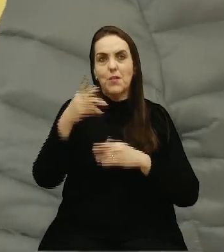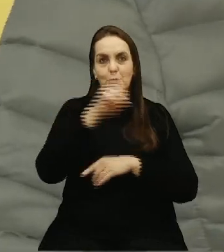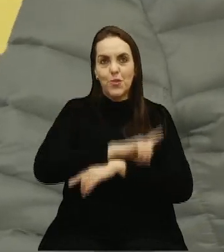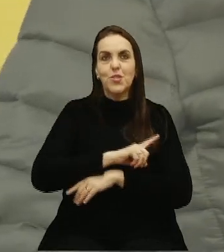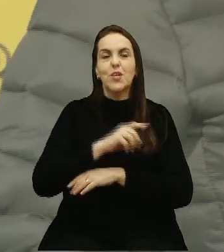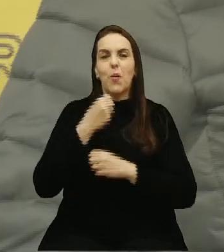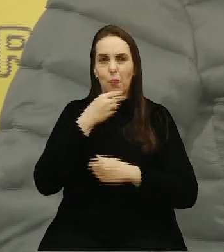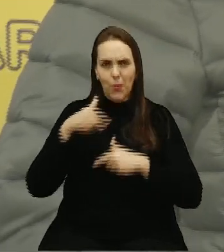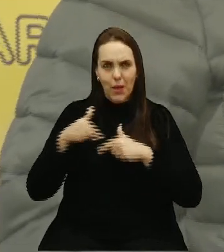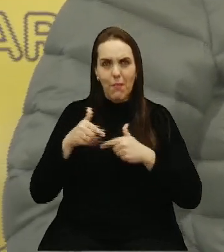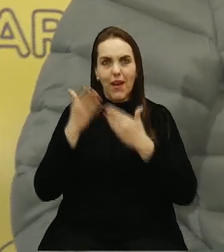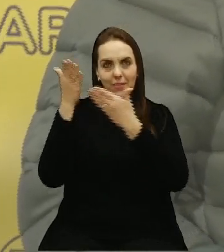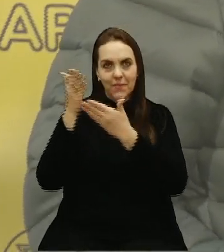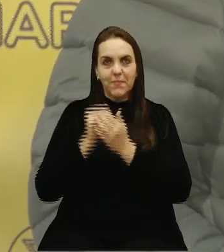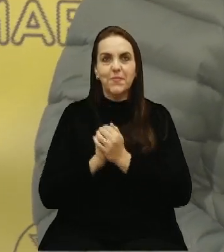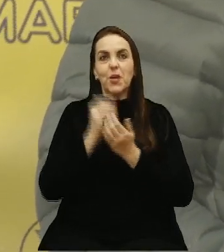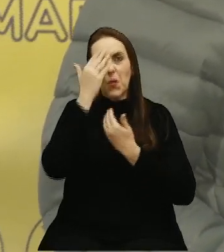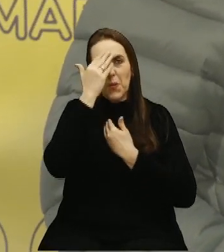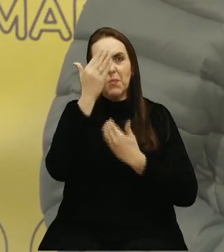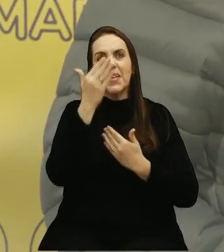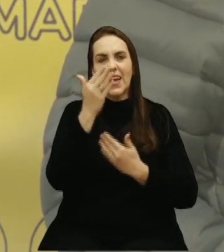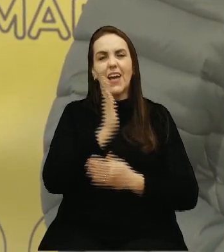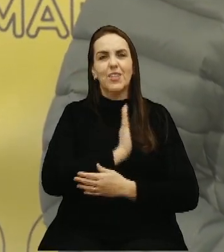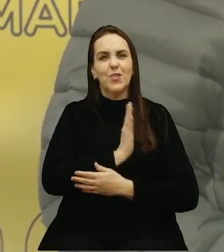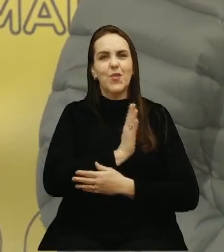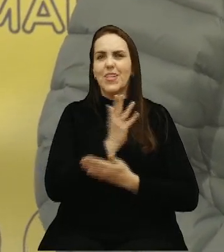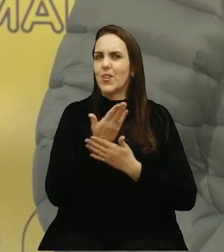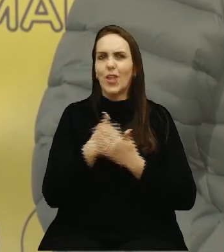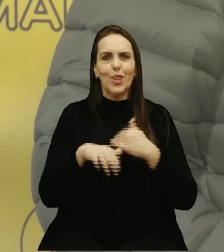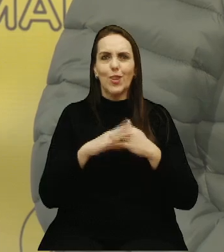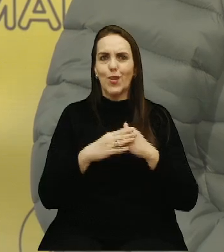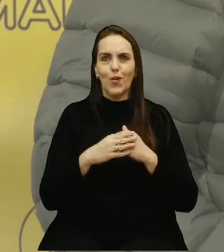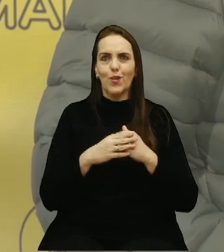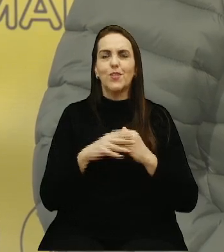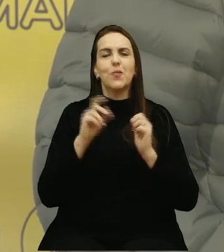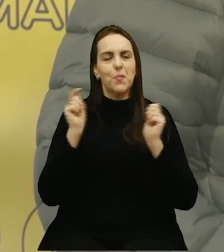senhor. Obrigado de coração a todos aí.